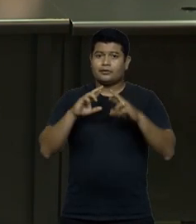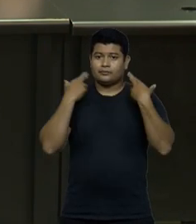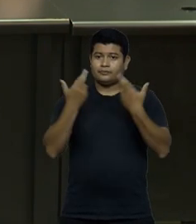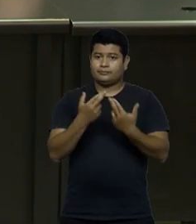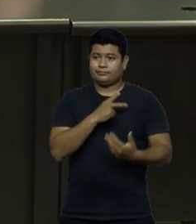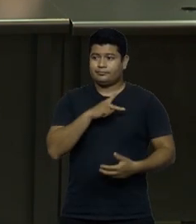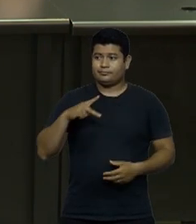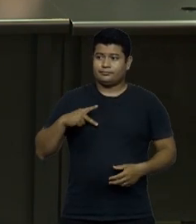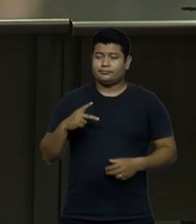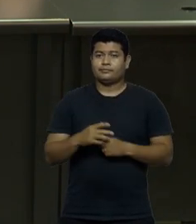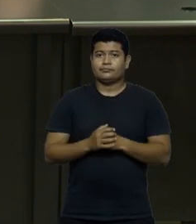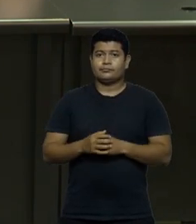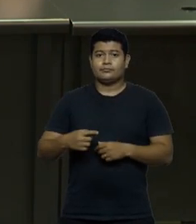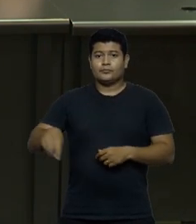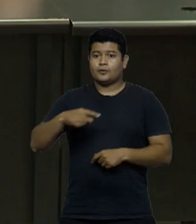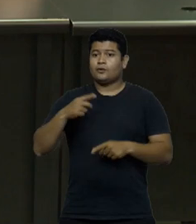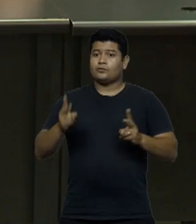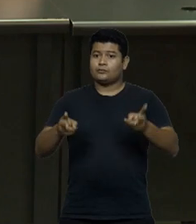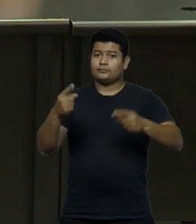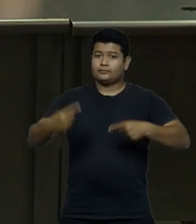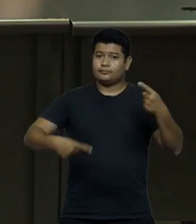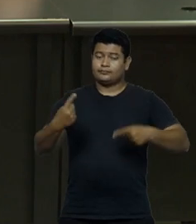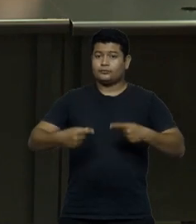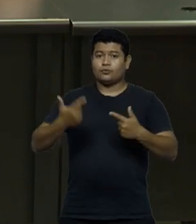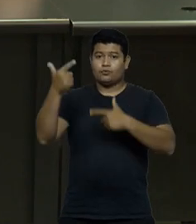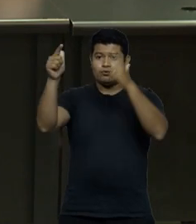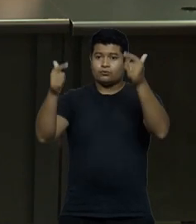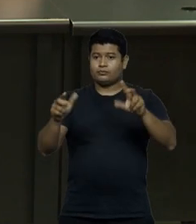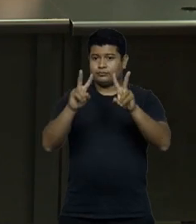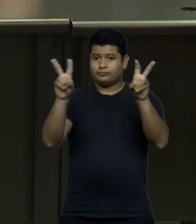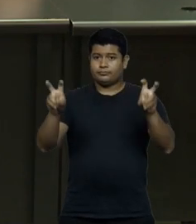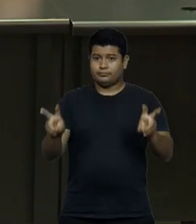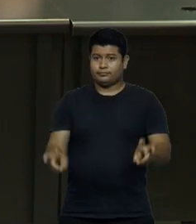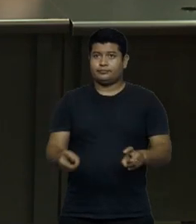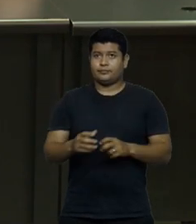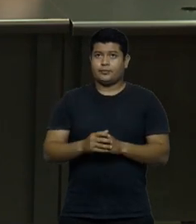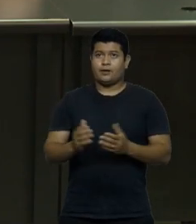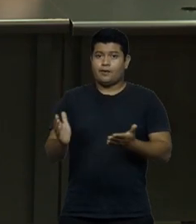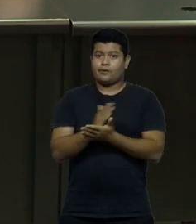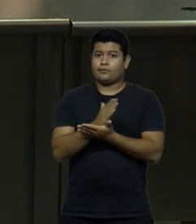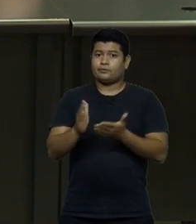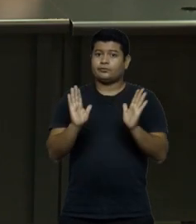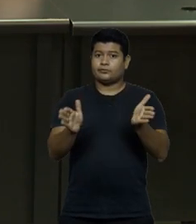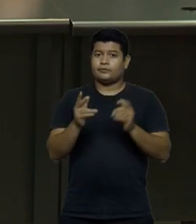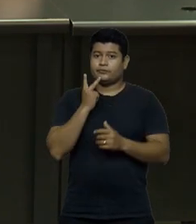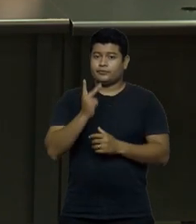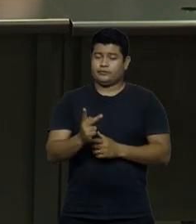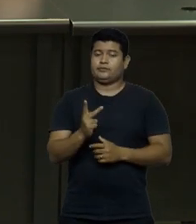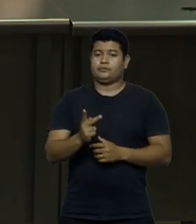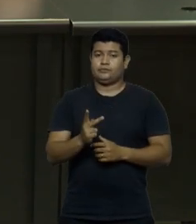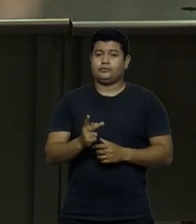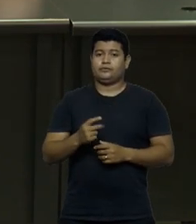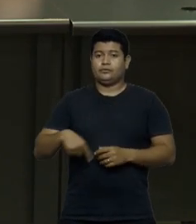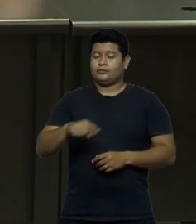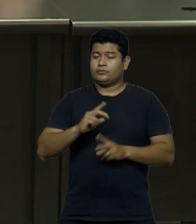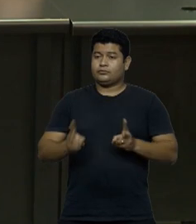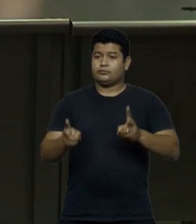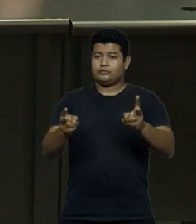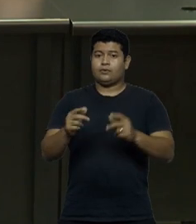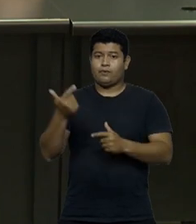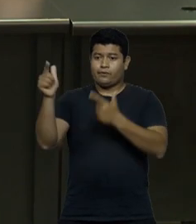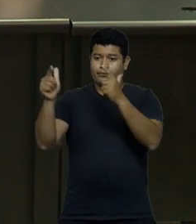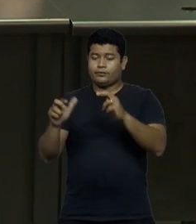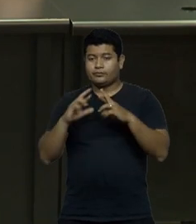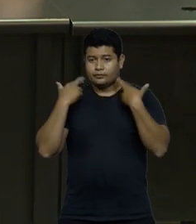e nós vamos continuar fazendo debate de outros temas inclusive que foram citados aqui nós vamos continuar com outras audiências